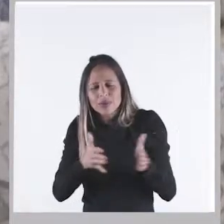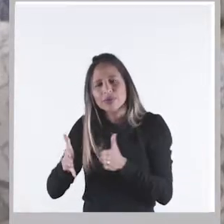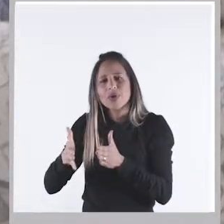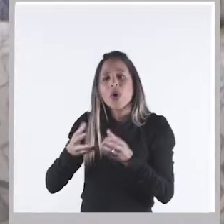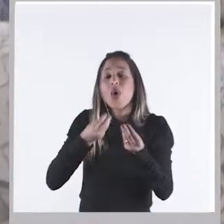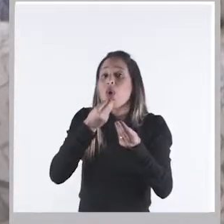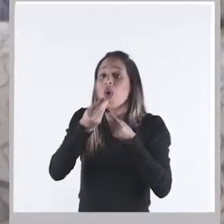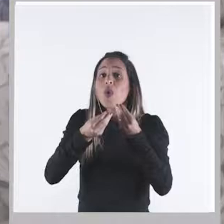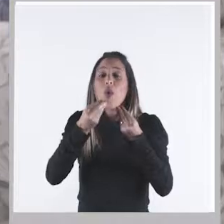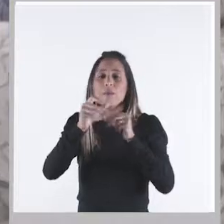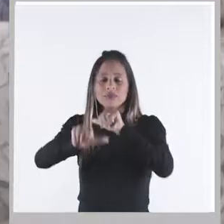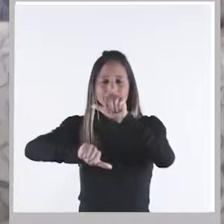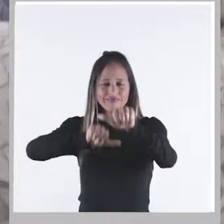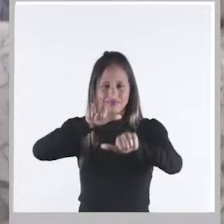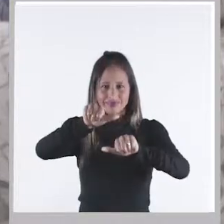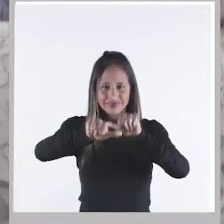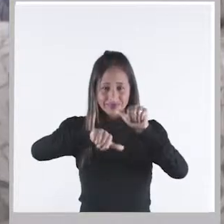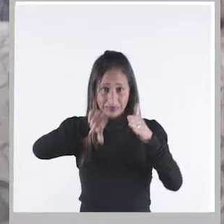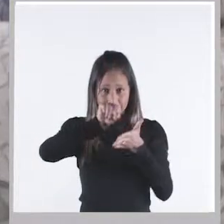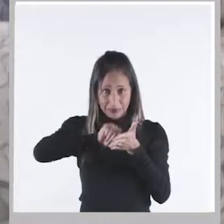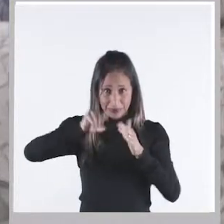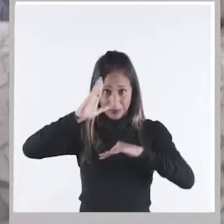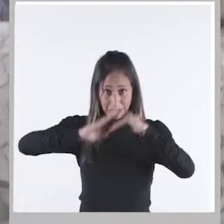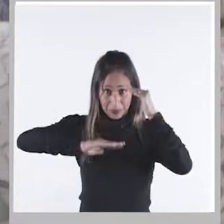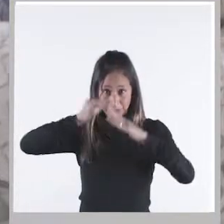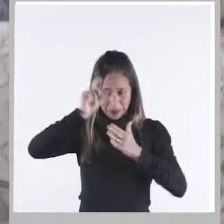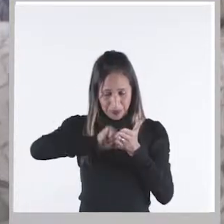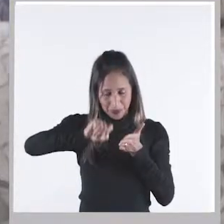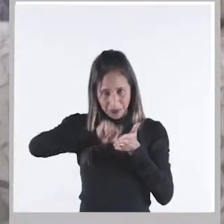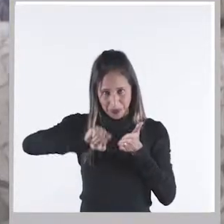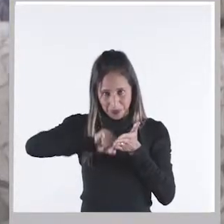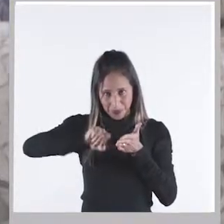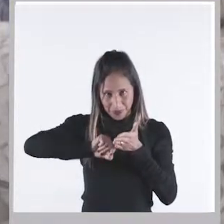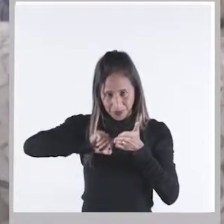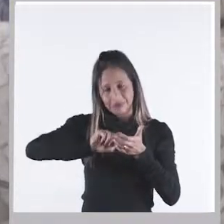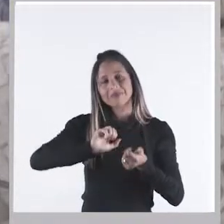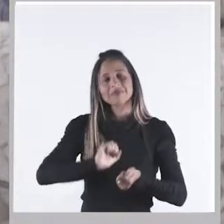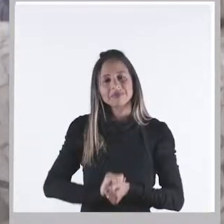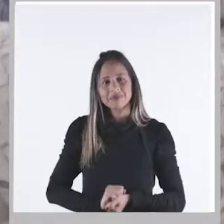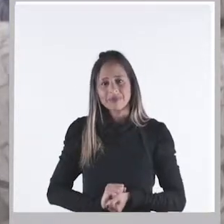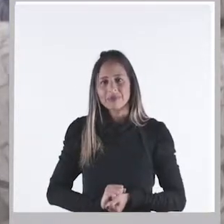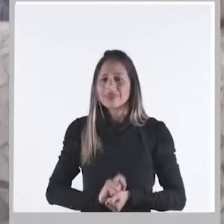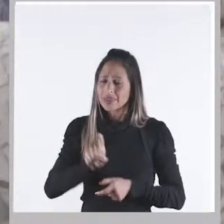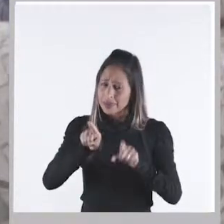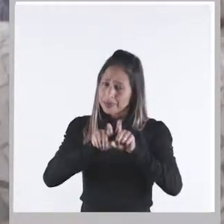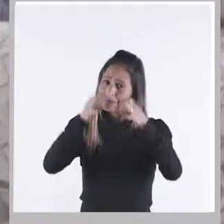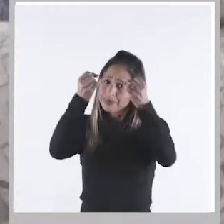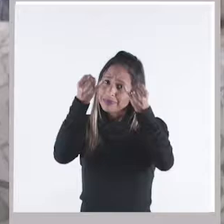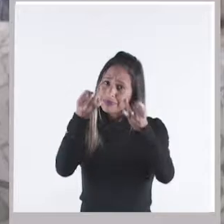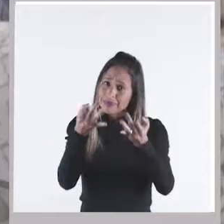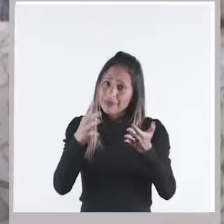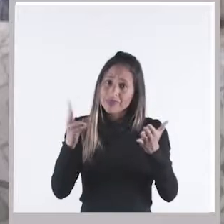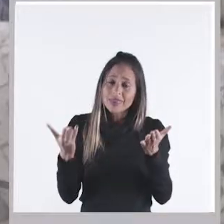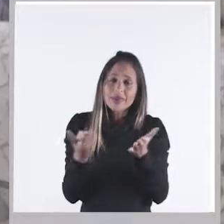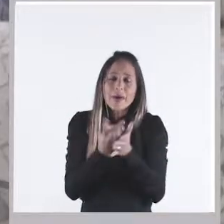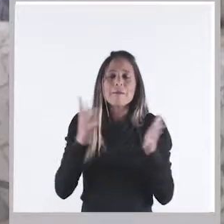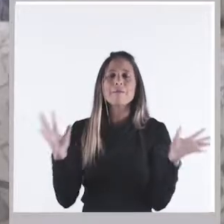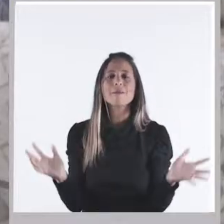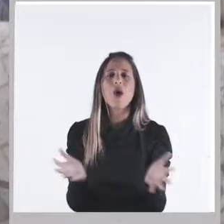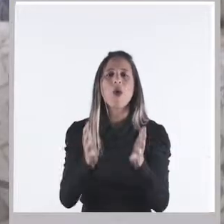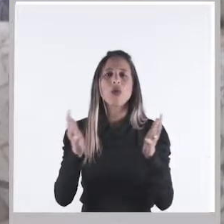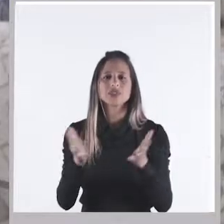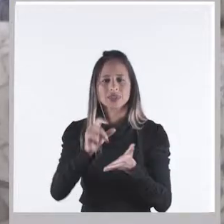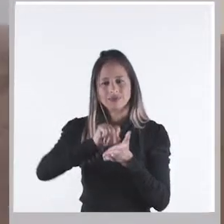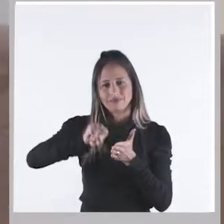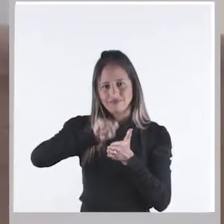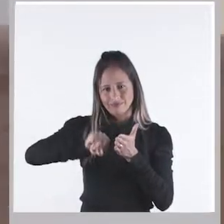em que ela se transformou em escritora e ela nos contar um pouco do que motiva essa